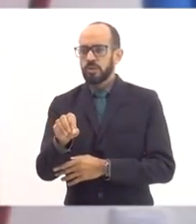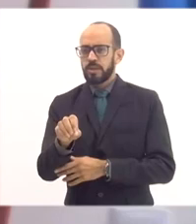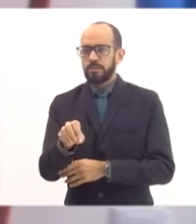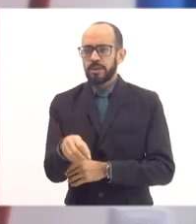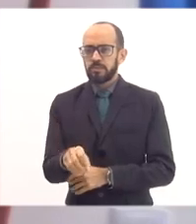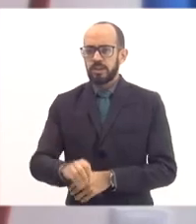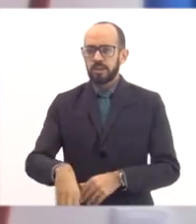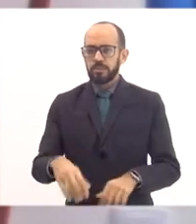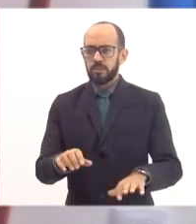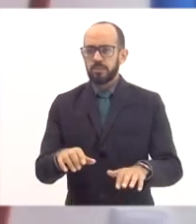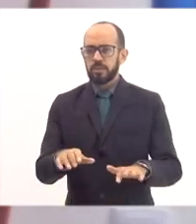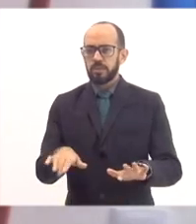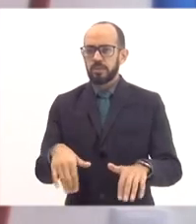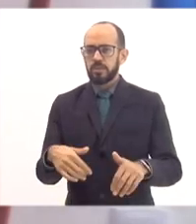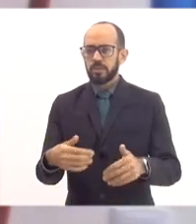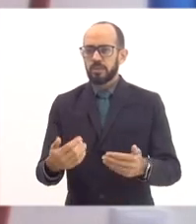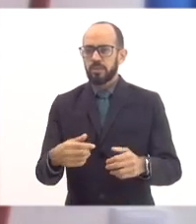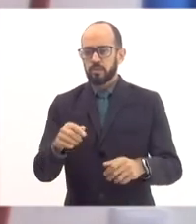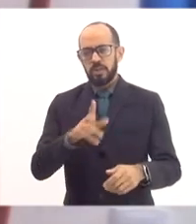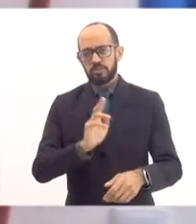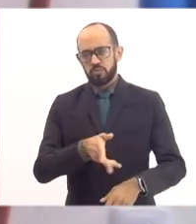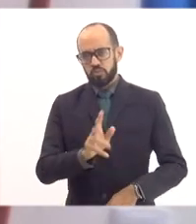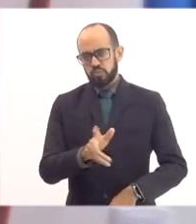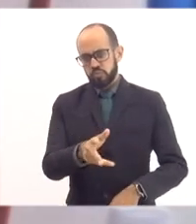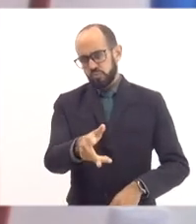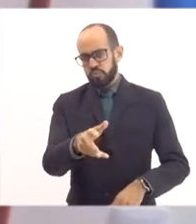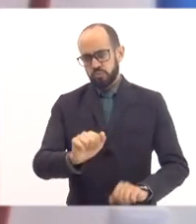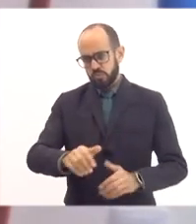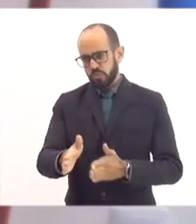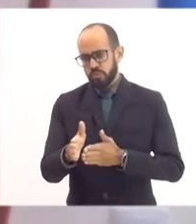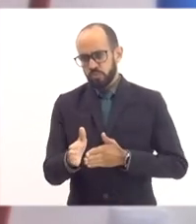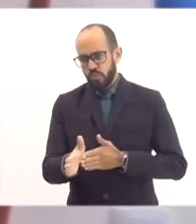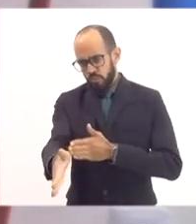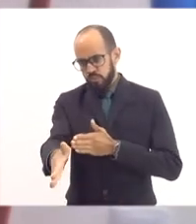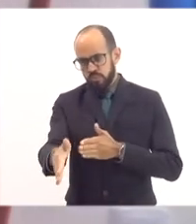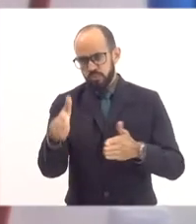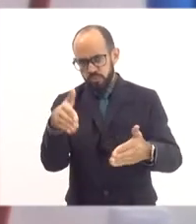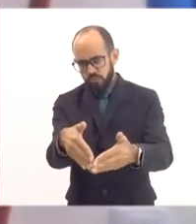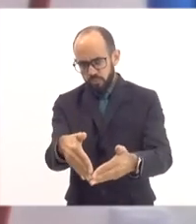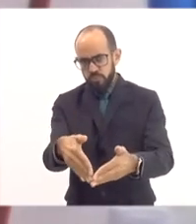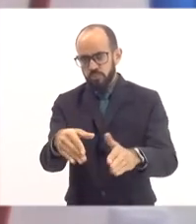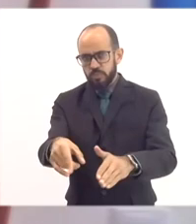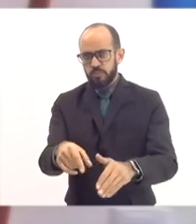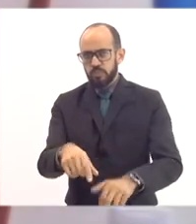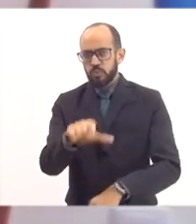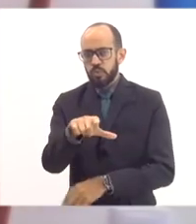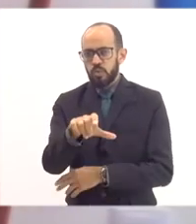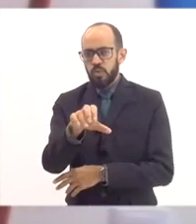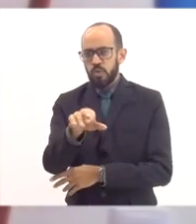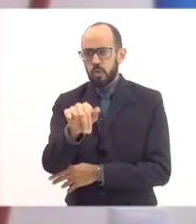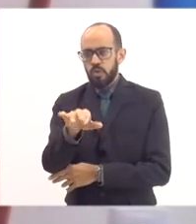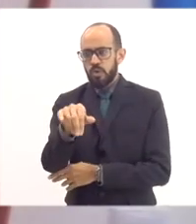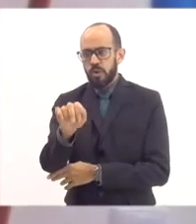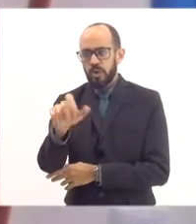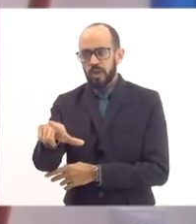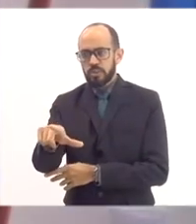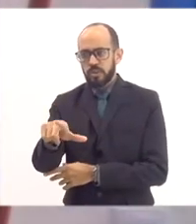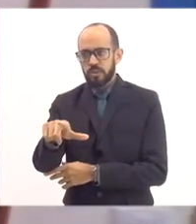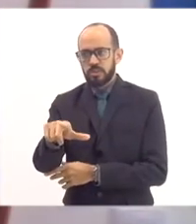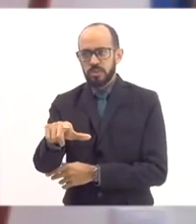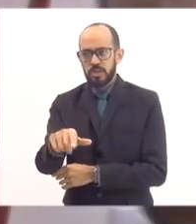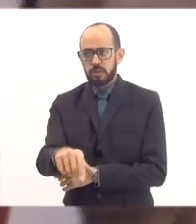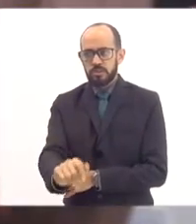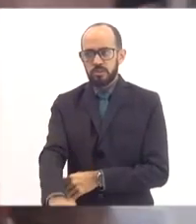Tem feito um diálogo constante, permanente, reto, objetivo. O coronel Leandro está em missão